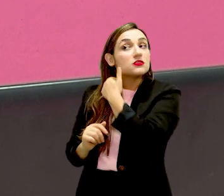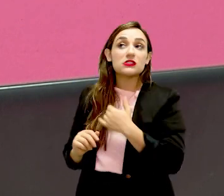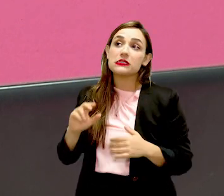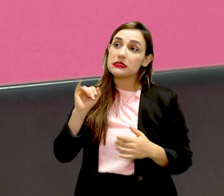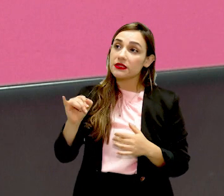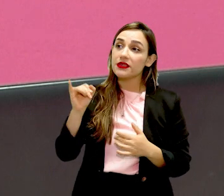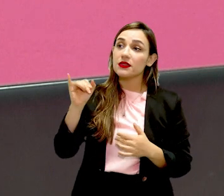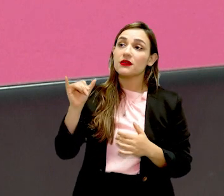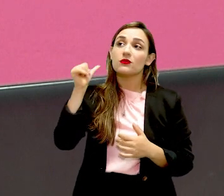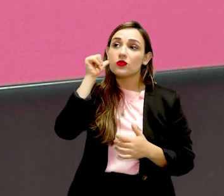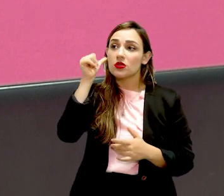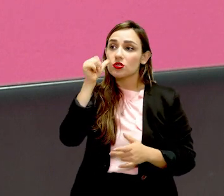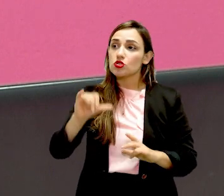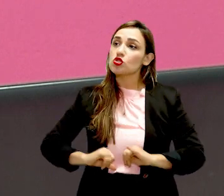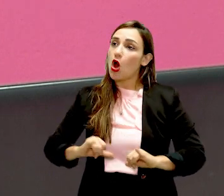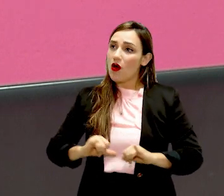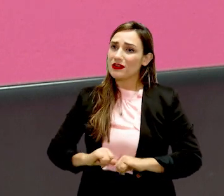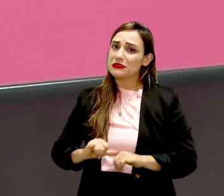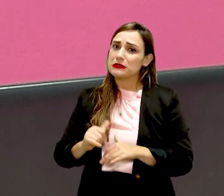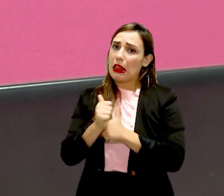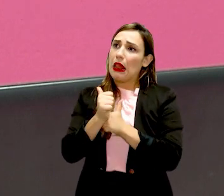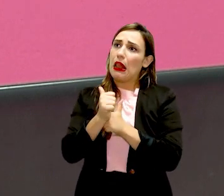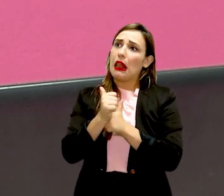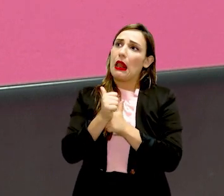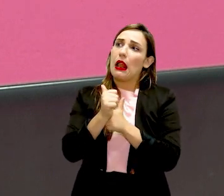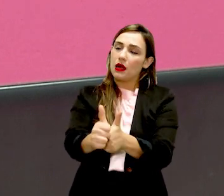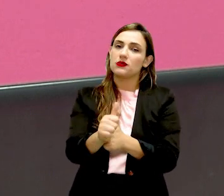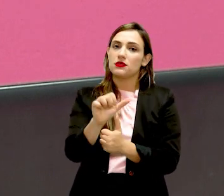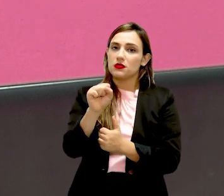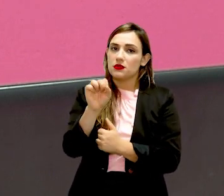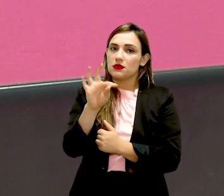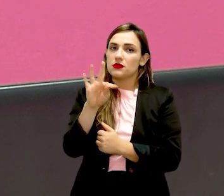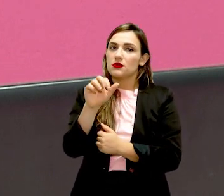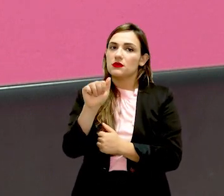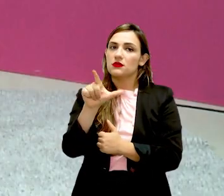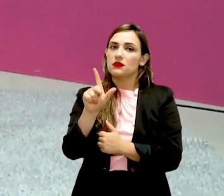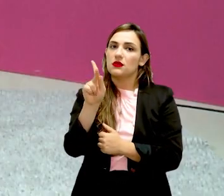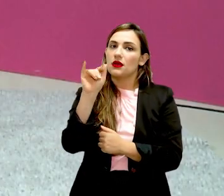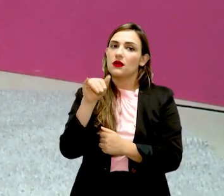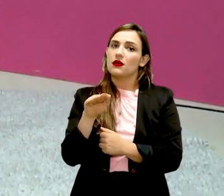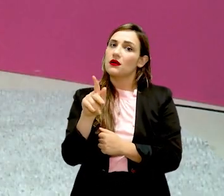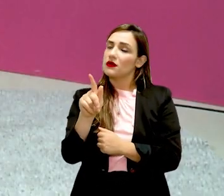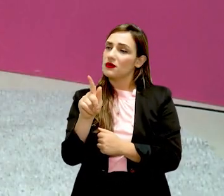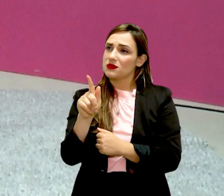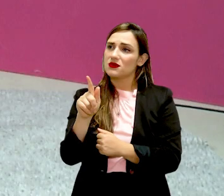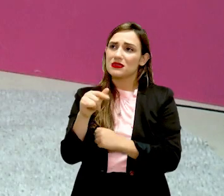né, que podem se tornar crime via tecnologia, via redes sociais, é muito novo.